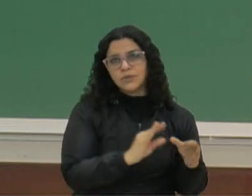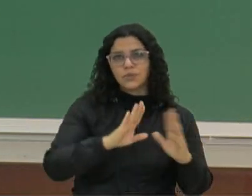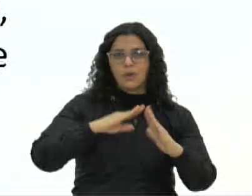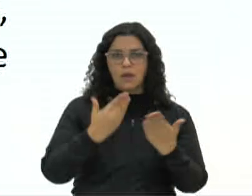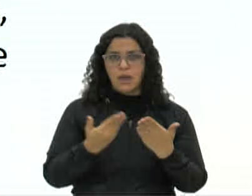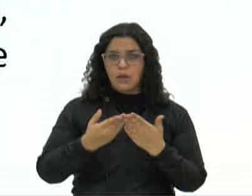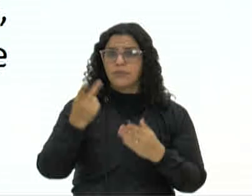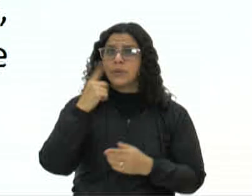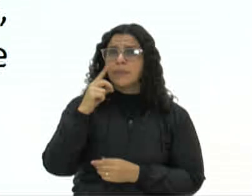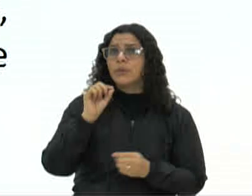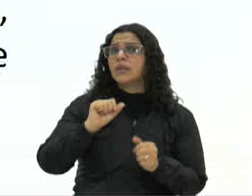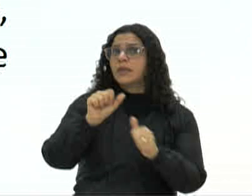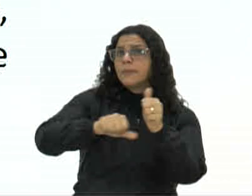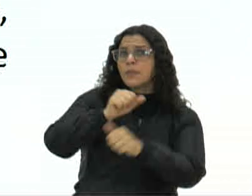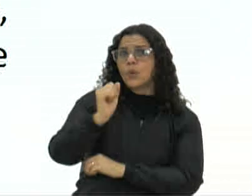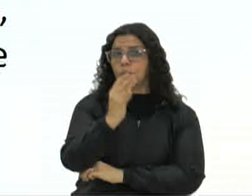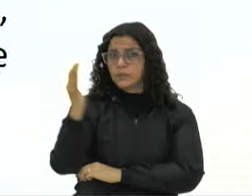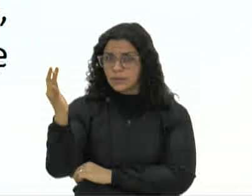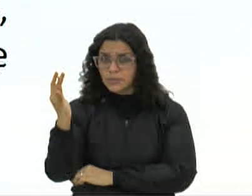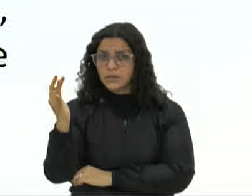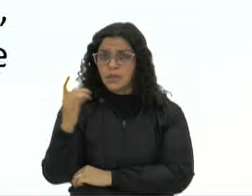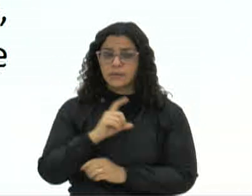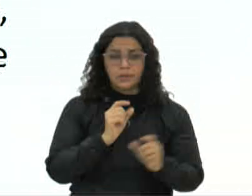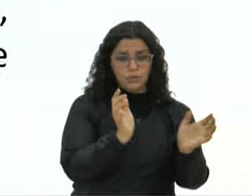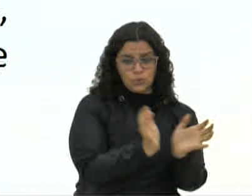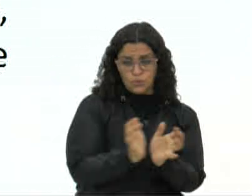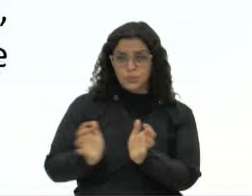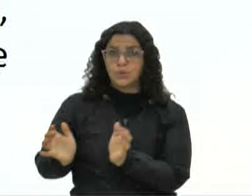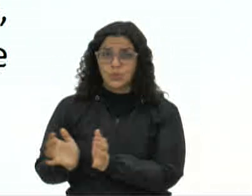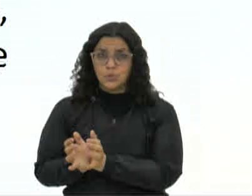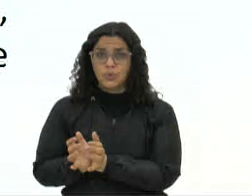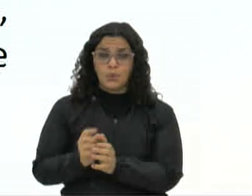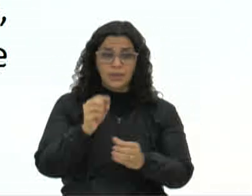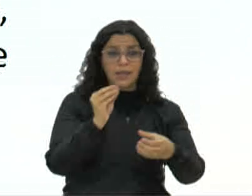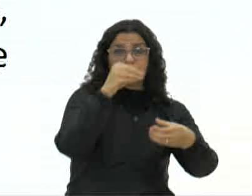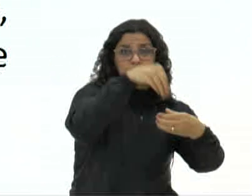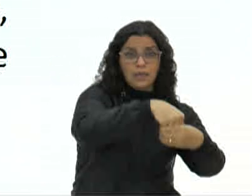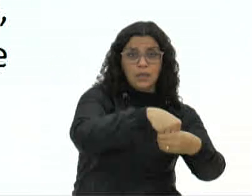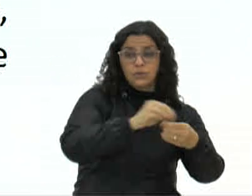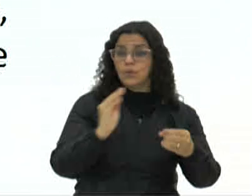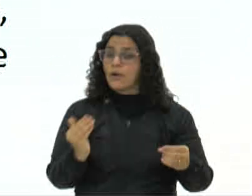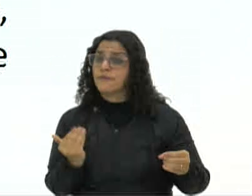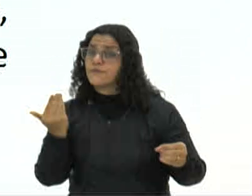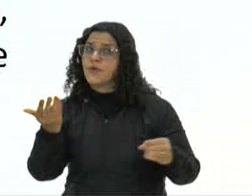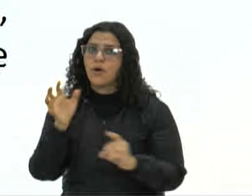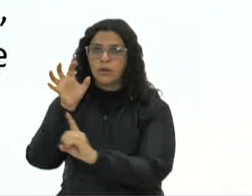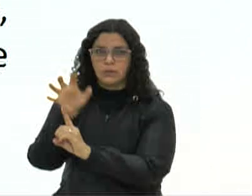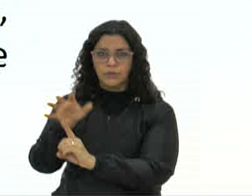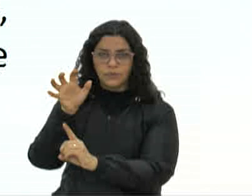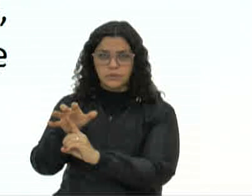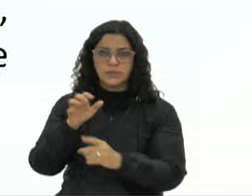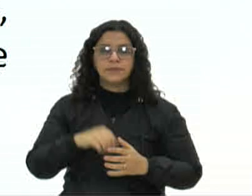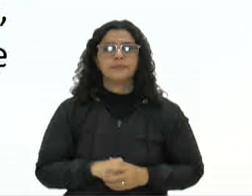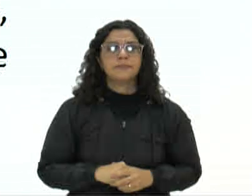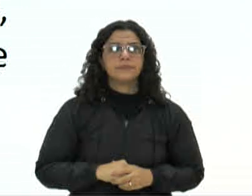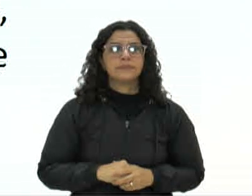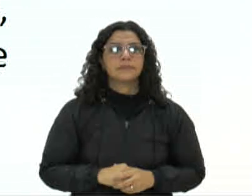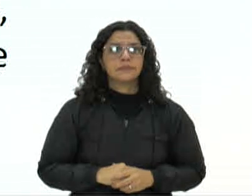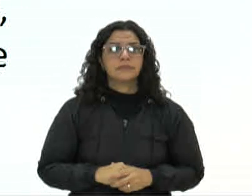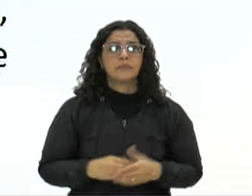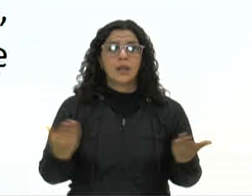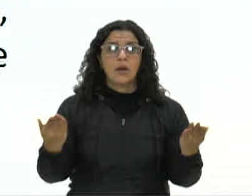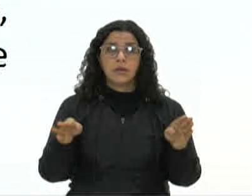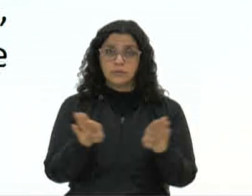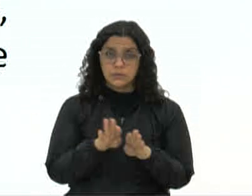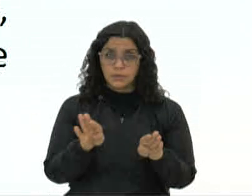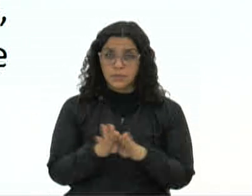agentes transformadores das paisagens, nas suas duas categorias, né? Os internos e os externos, endógenos e exógenos, e